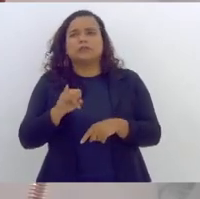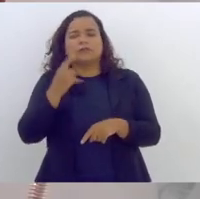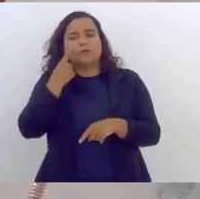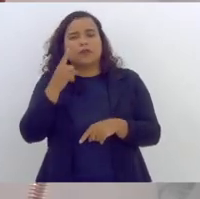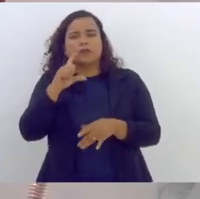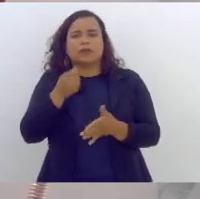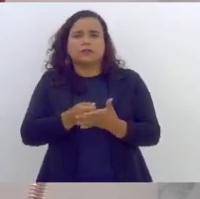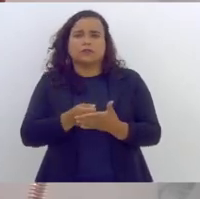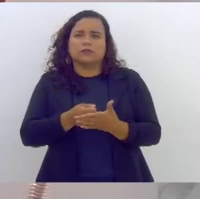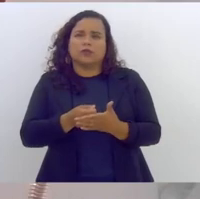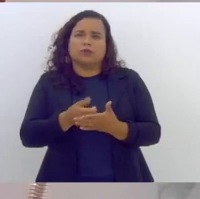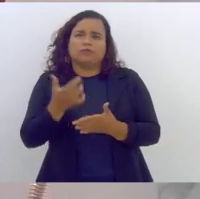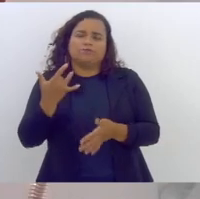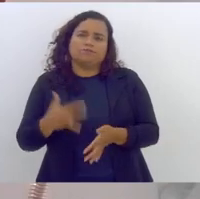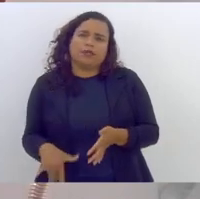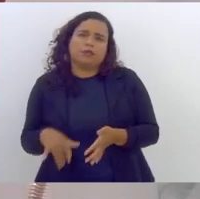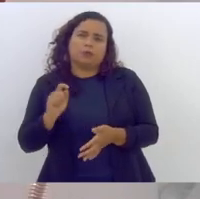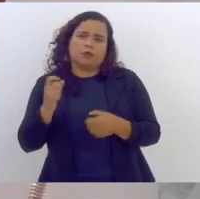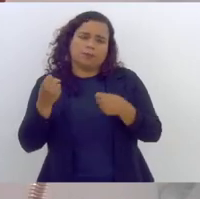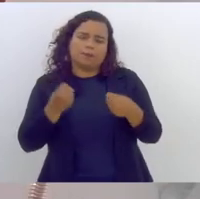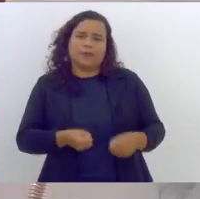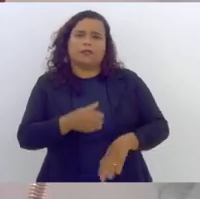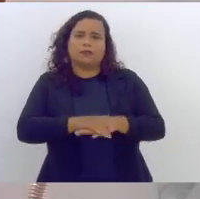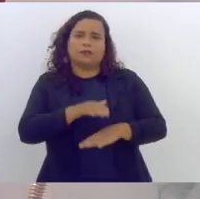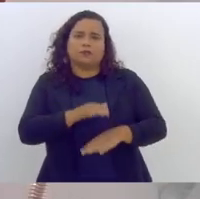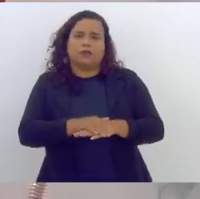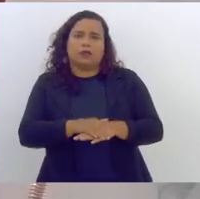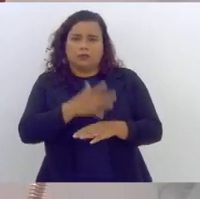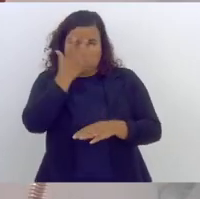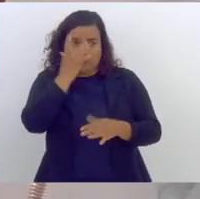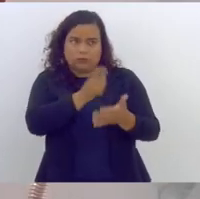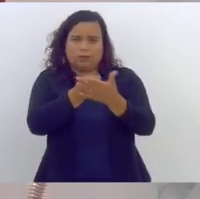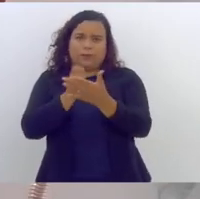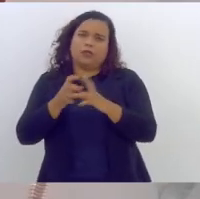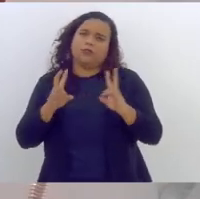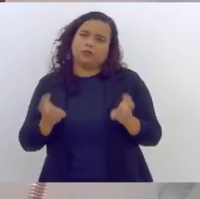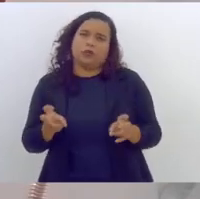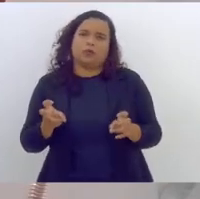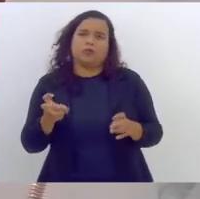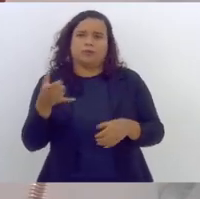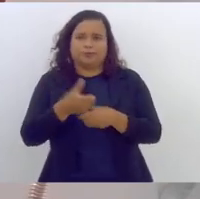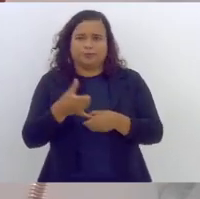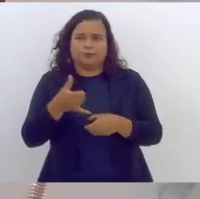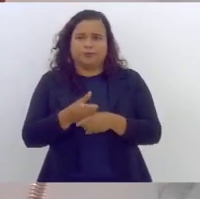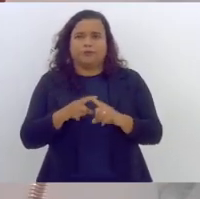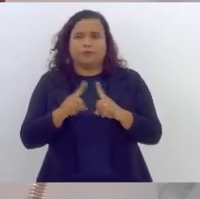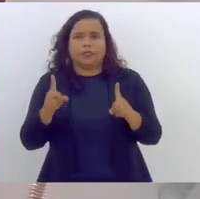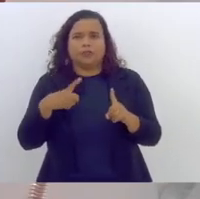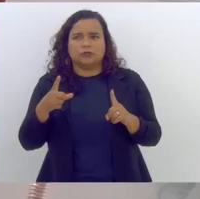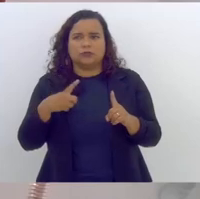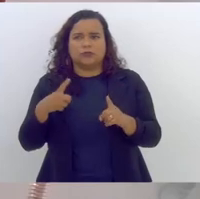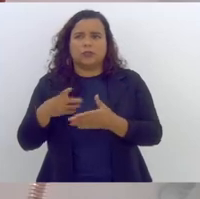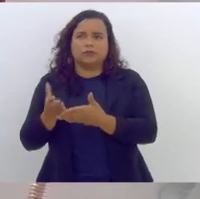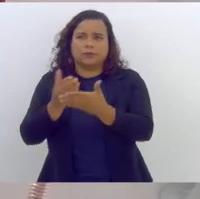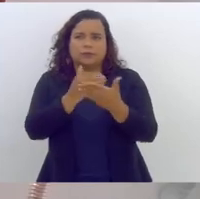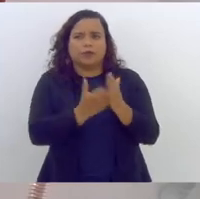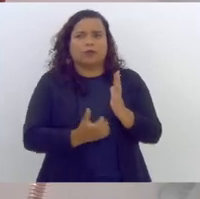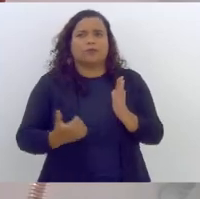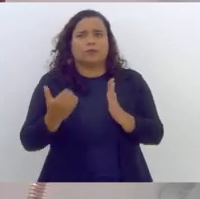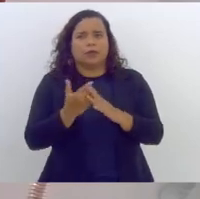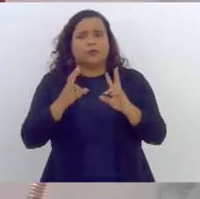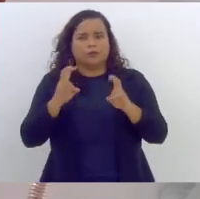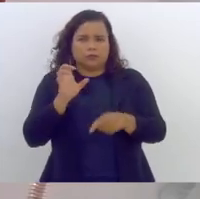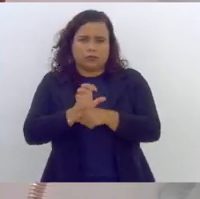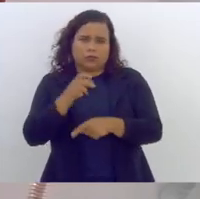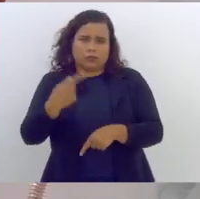que infelizmente vai pesar no bolso das pessoas do que diz respeito ao combustível mas vai gerar mais arrecadação para o estado a expectativa